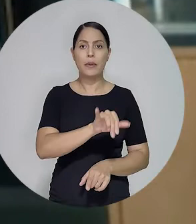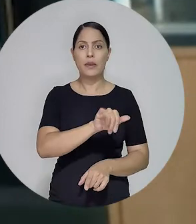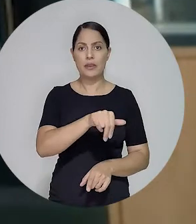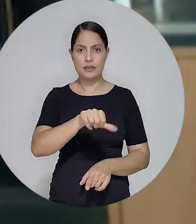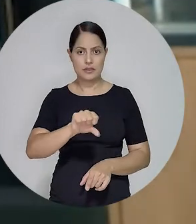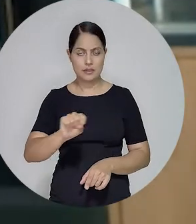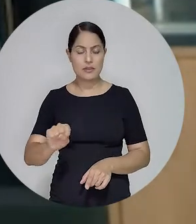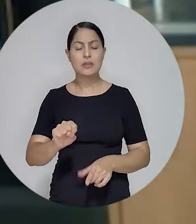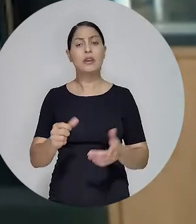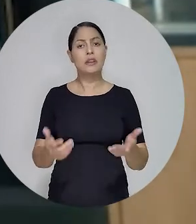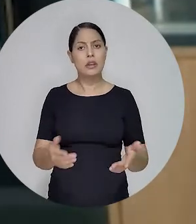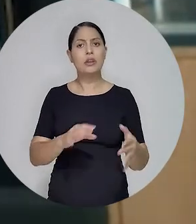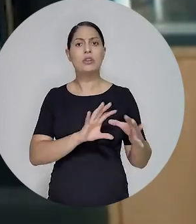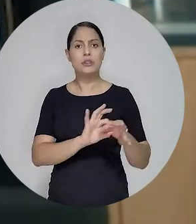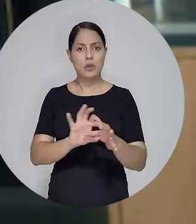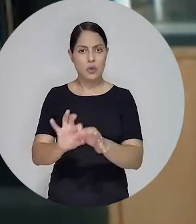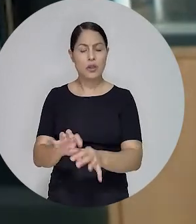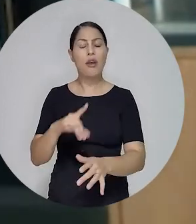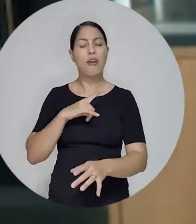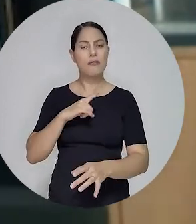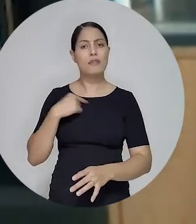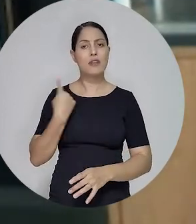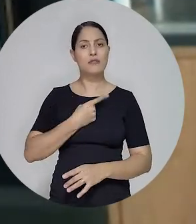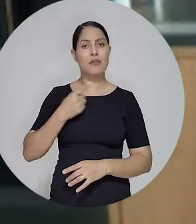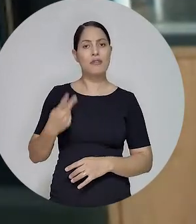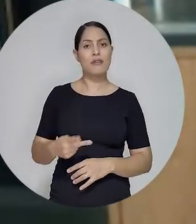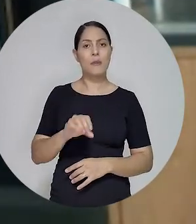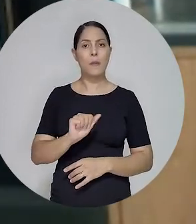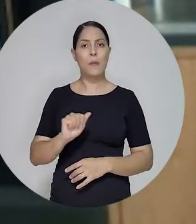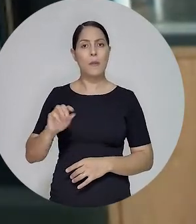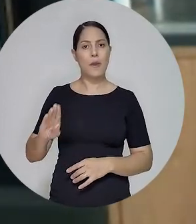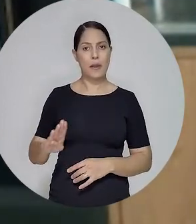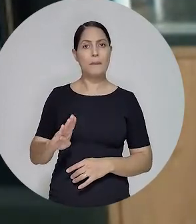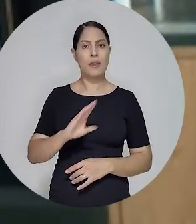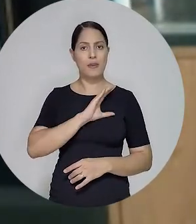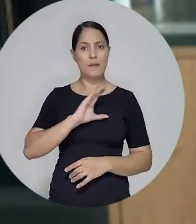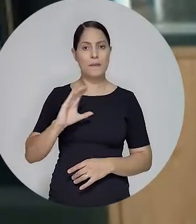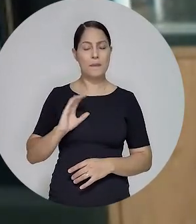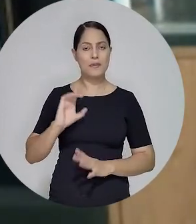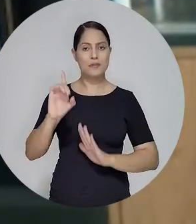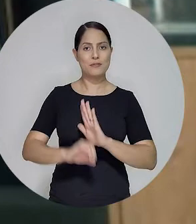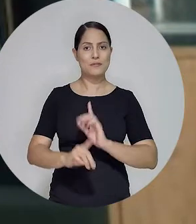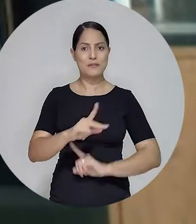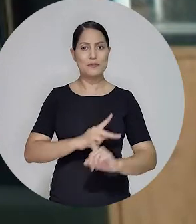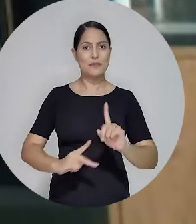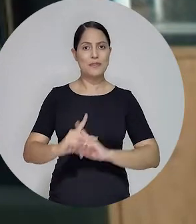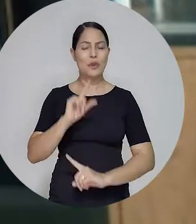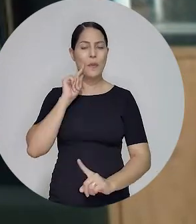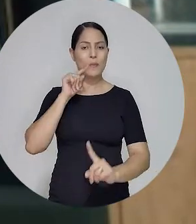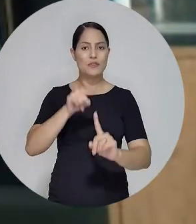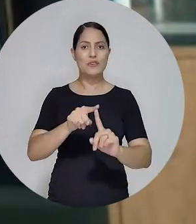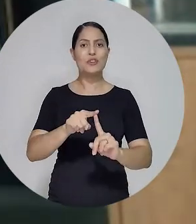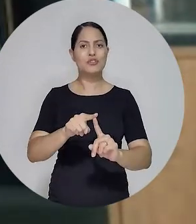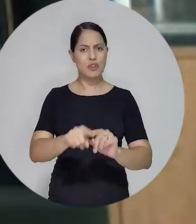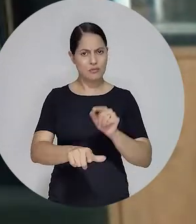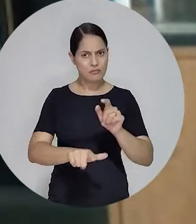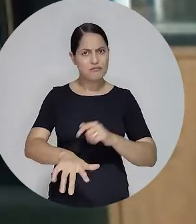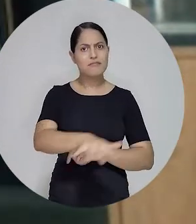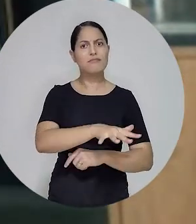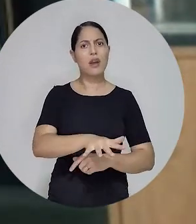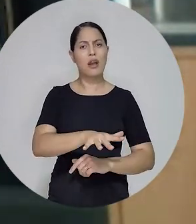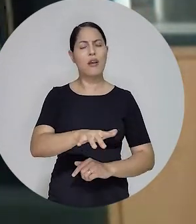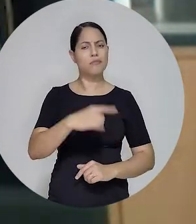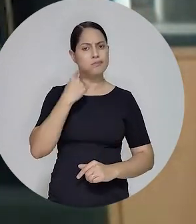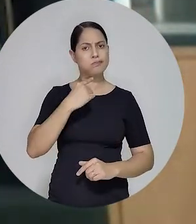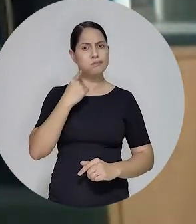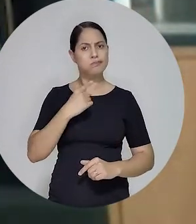OAB Nacional, firmado pela nossa Comissão Especial de Direito Previdenciário e que busca dar mais segurança tanto